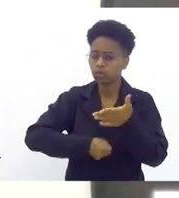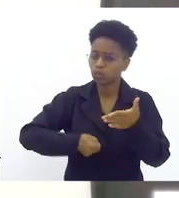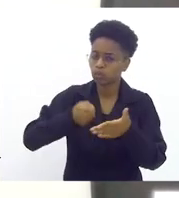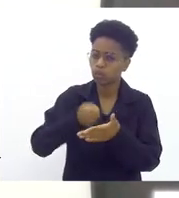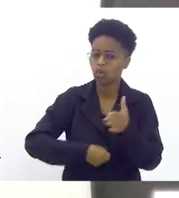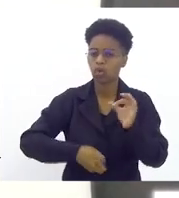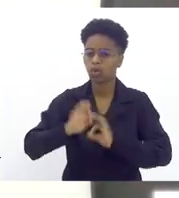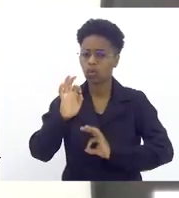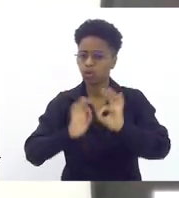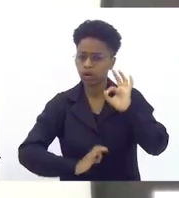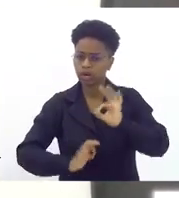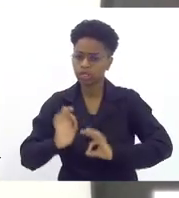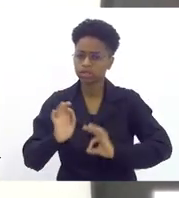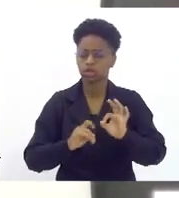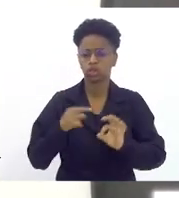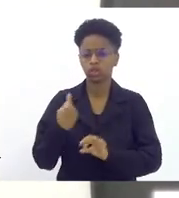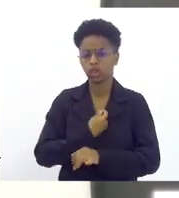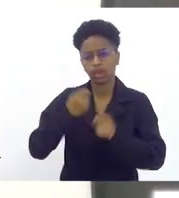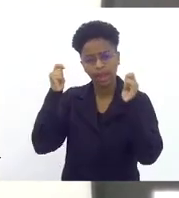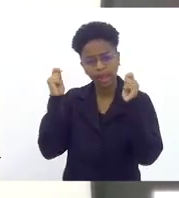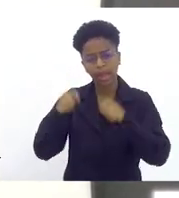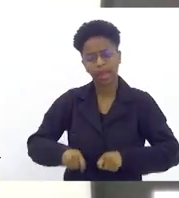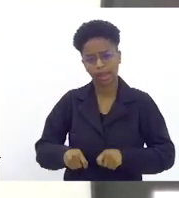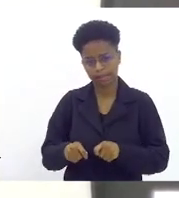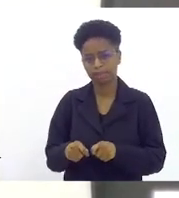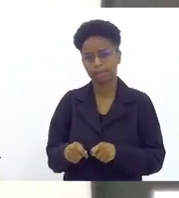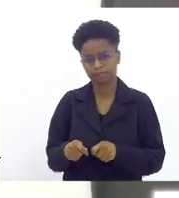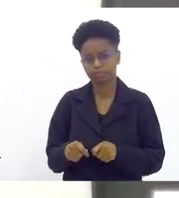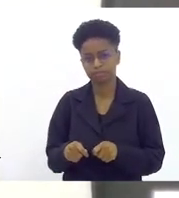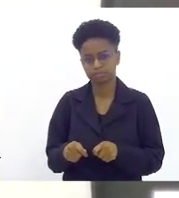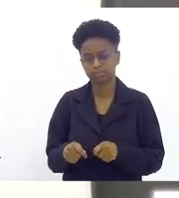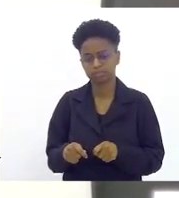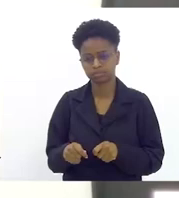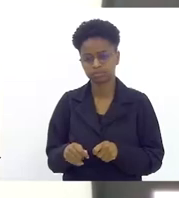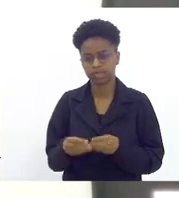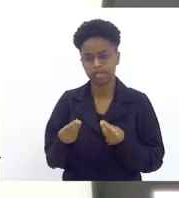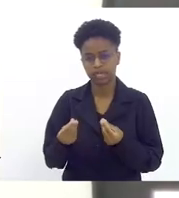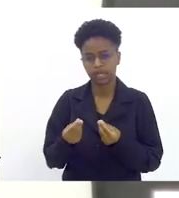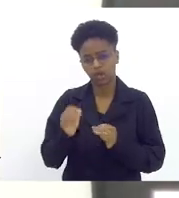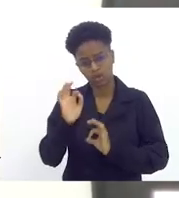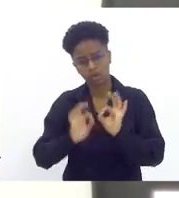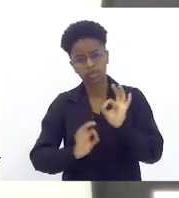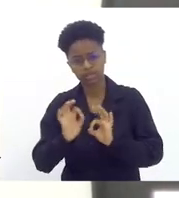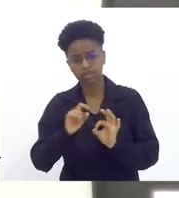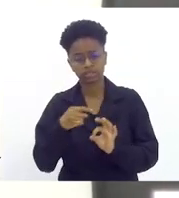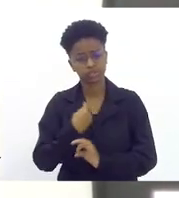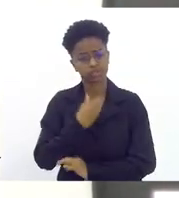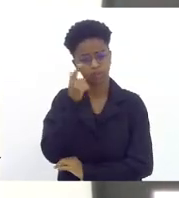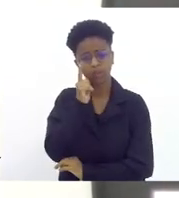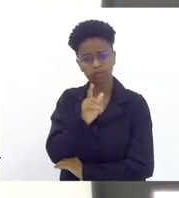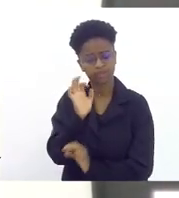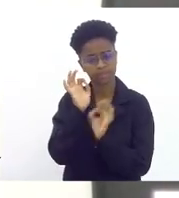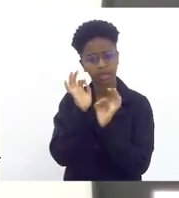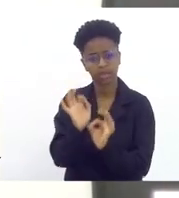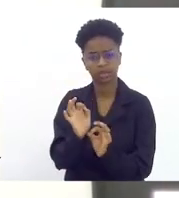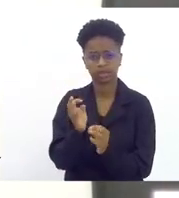da organização, da nossa capacidade, né, de organização, que a gente vai conseguir